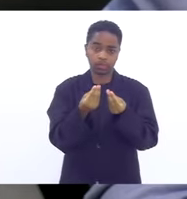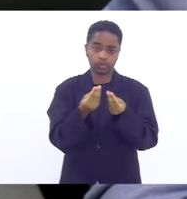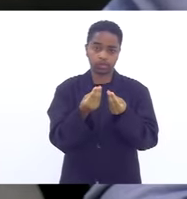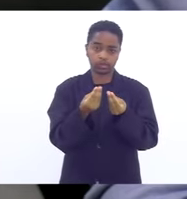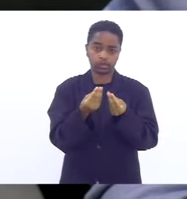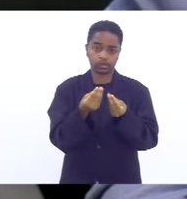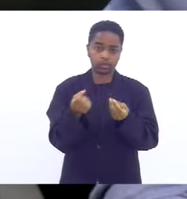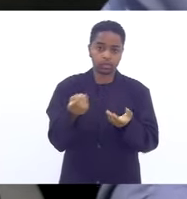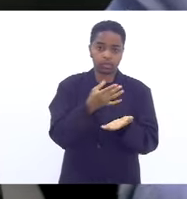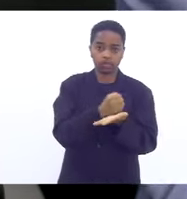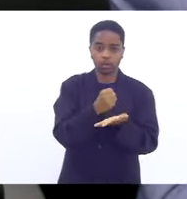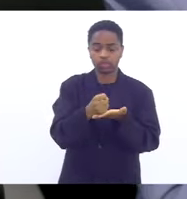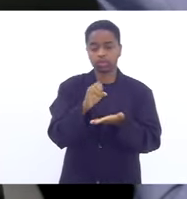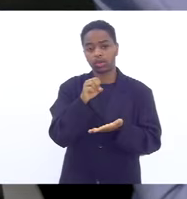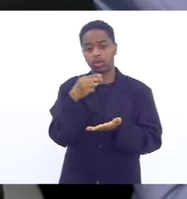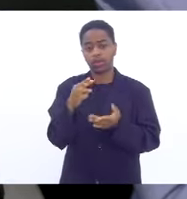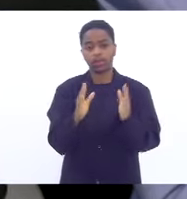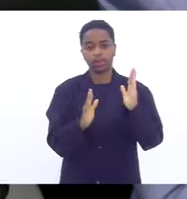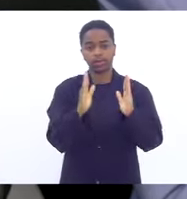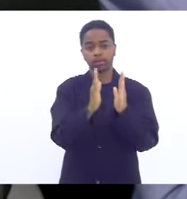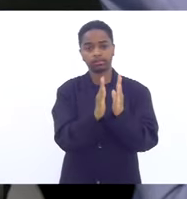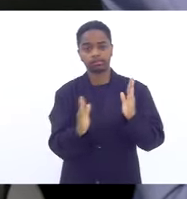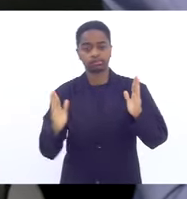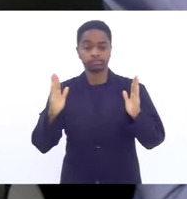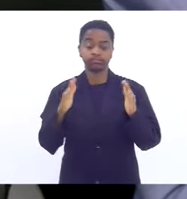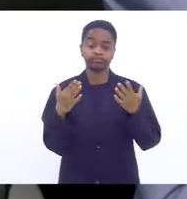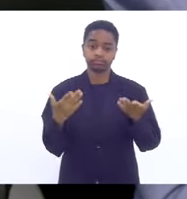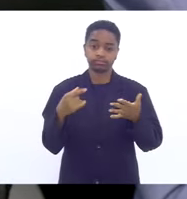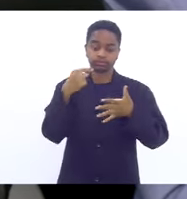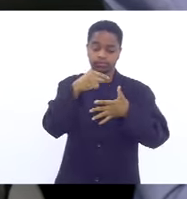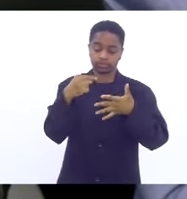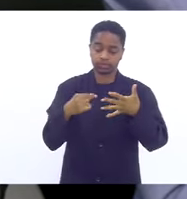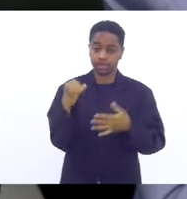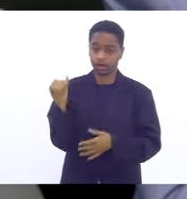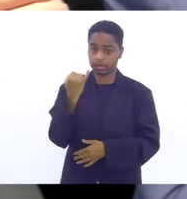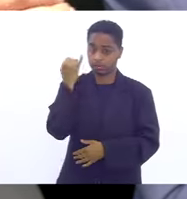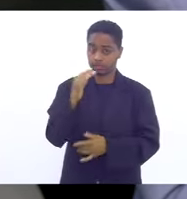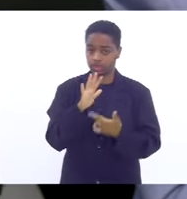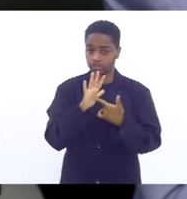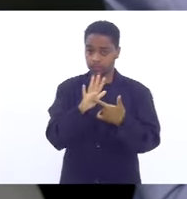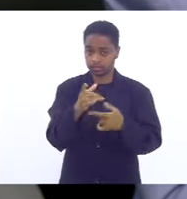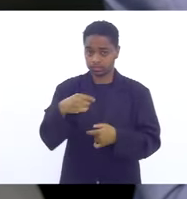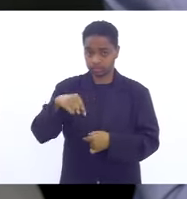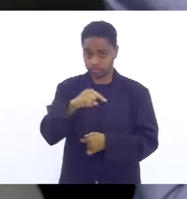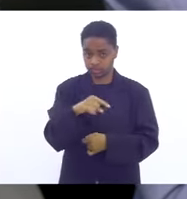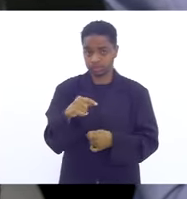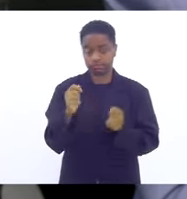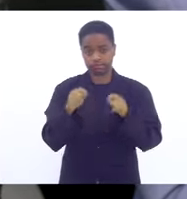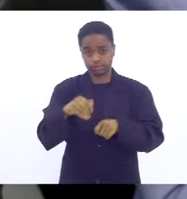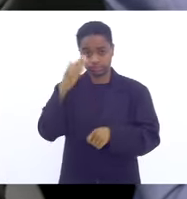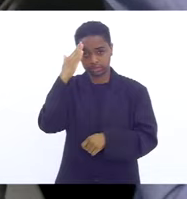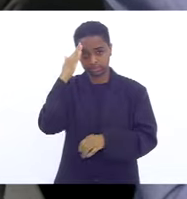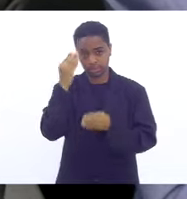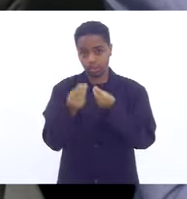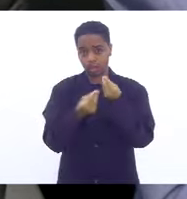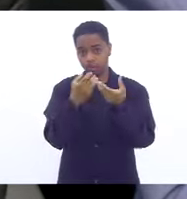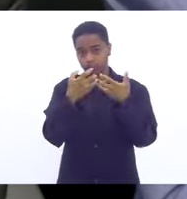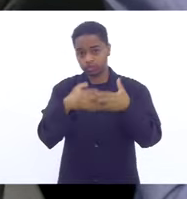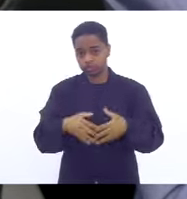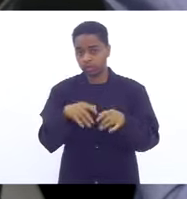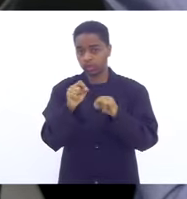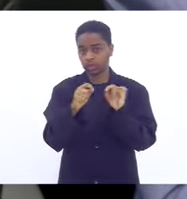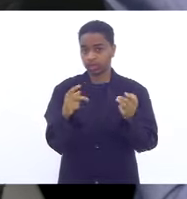novas concessões. Então, eu acho que esses elementos aqui eram elementos importantes para o conhecimento dos senhores, né,